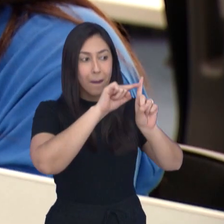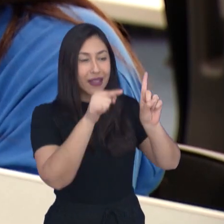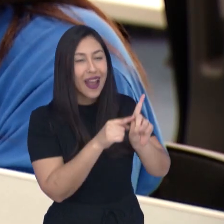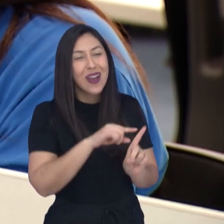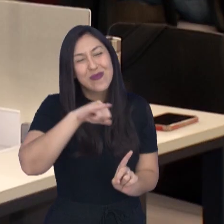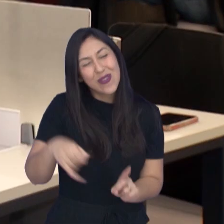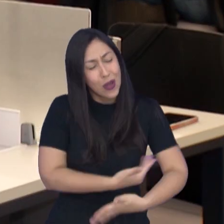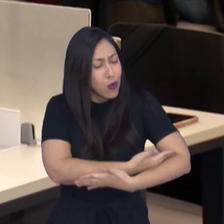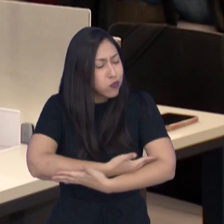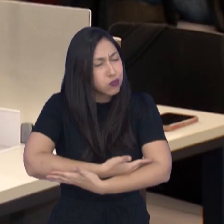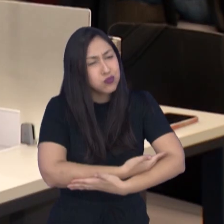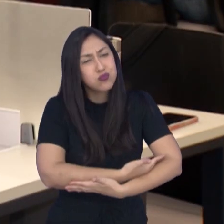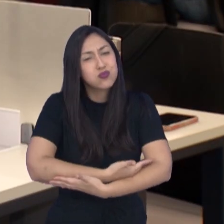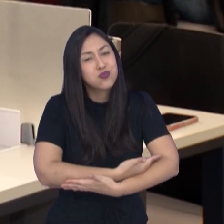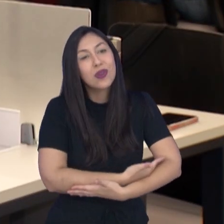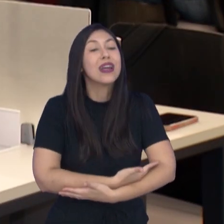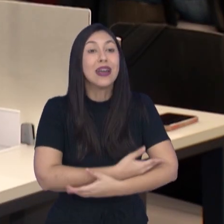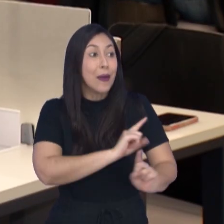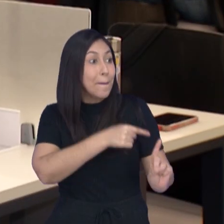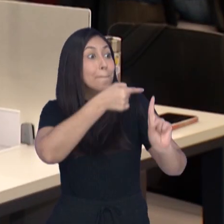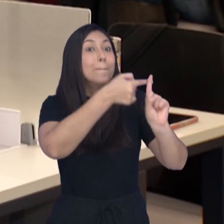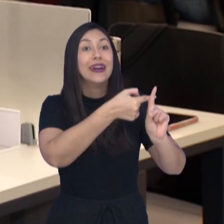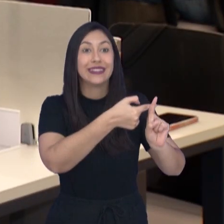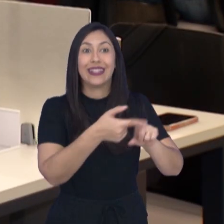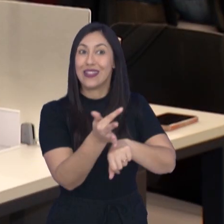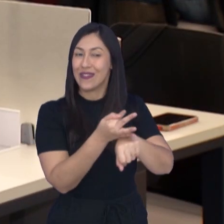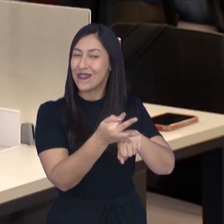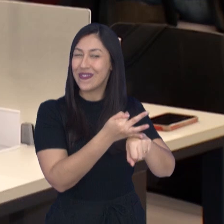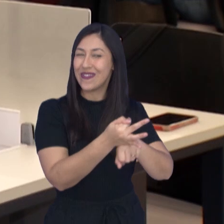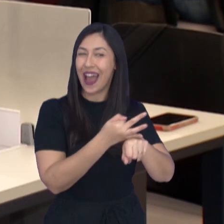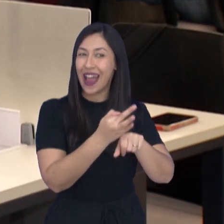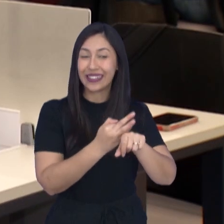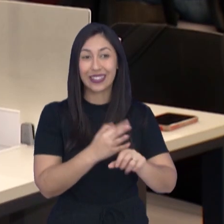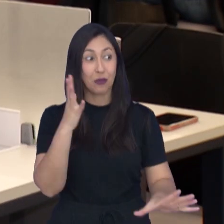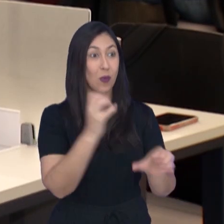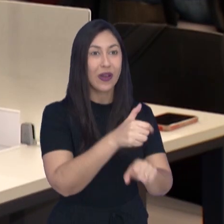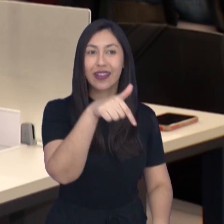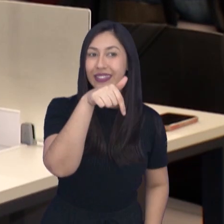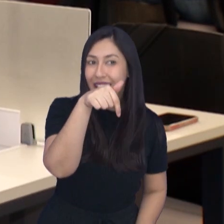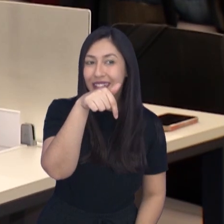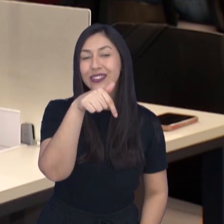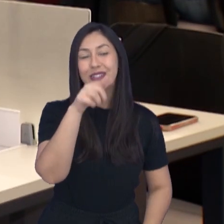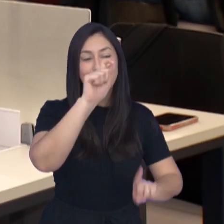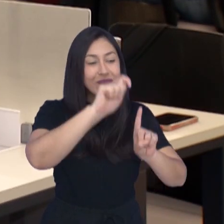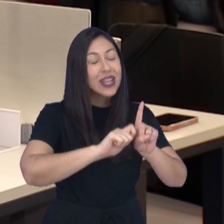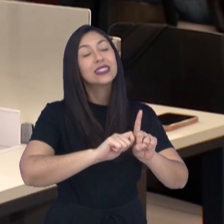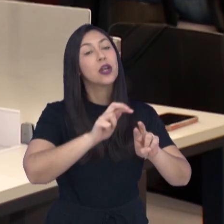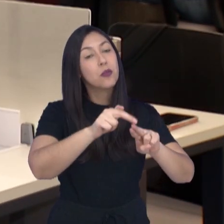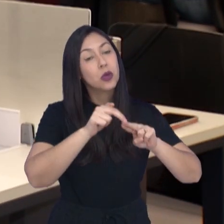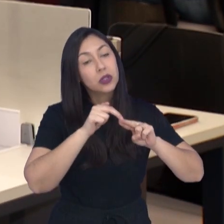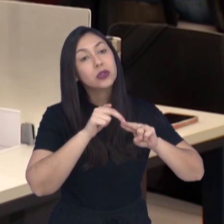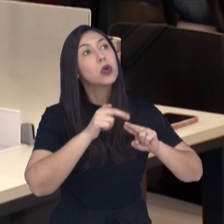curtir o meu bebê. Emendei com umas férias também, então isso que era 6 virou 7 meses. Então eu tive tempo de